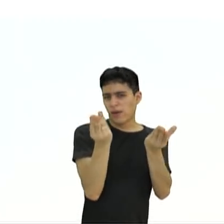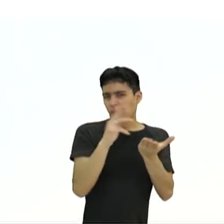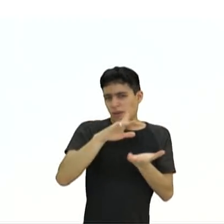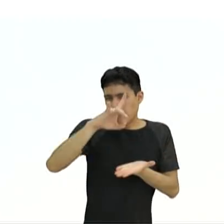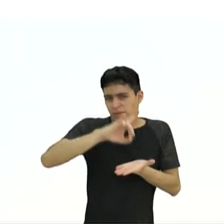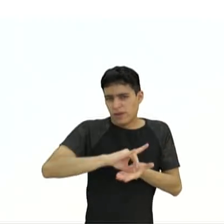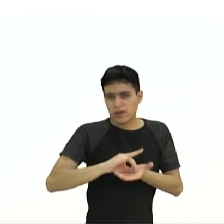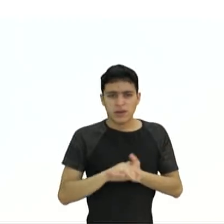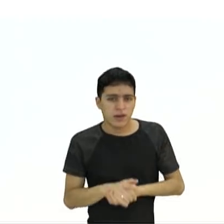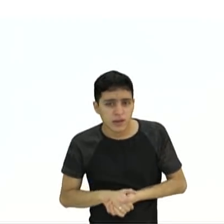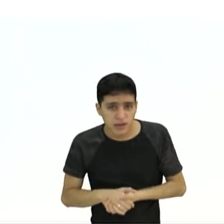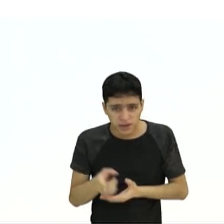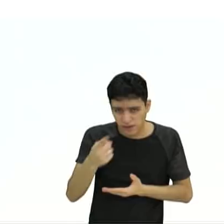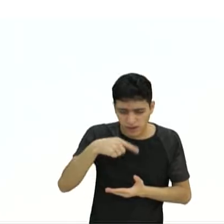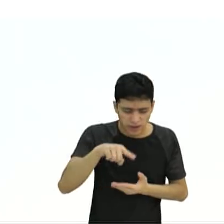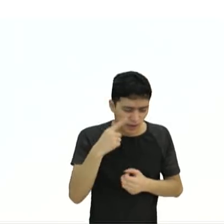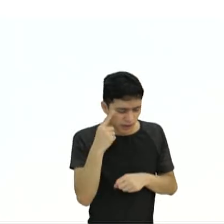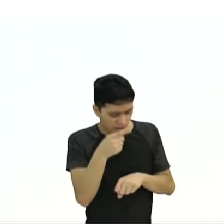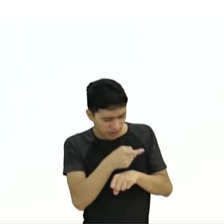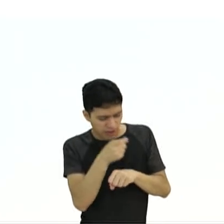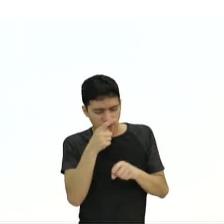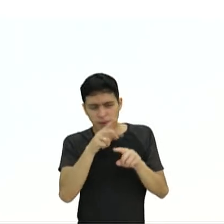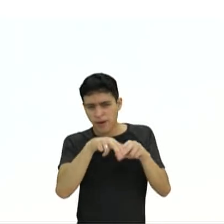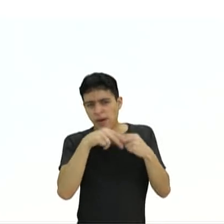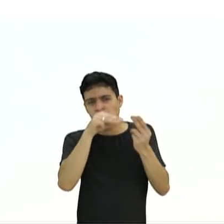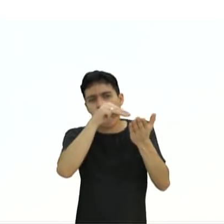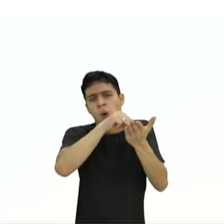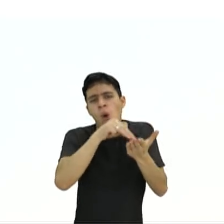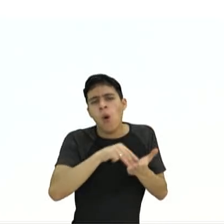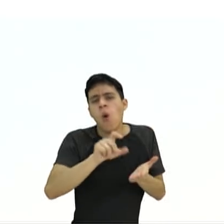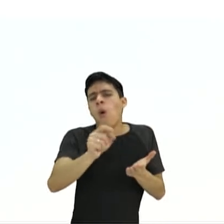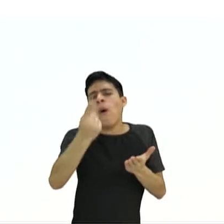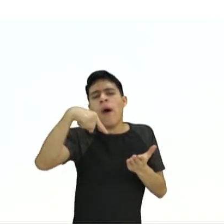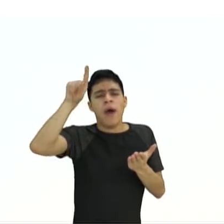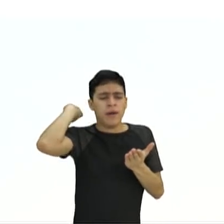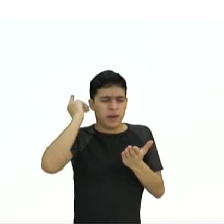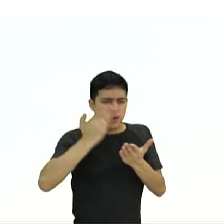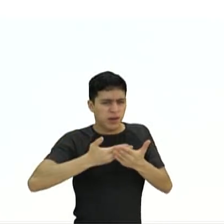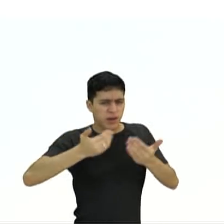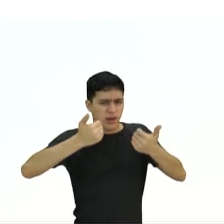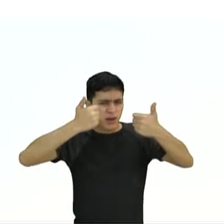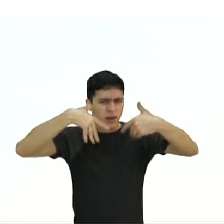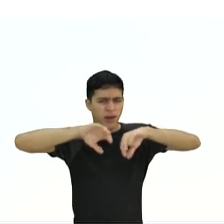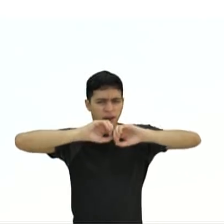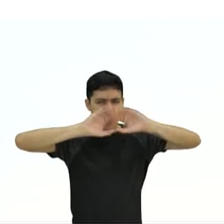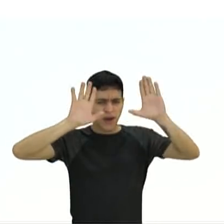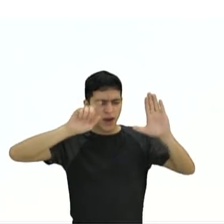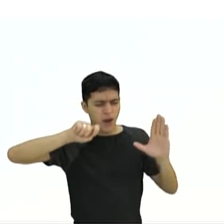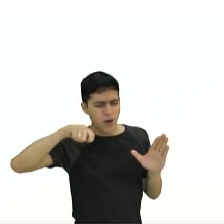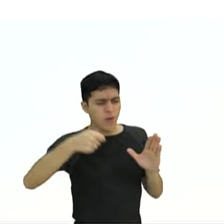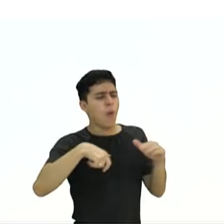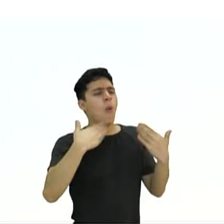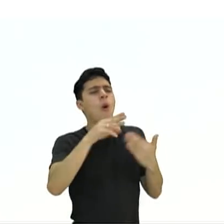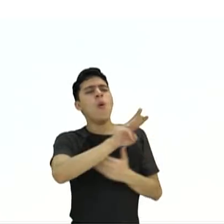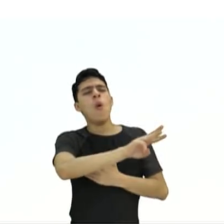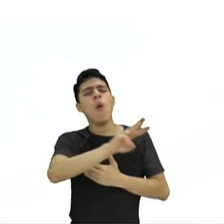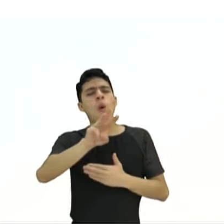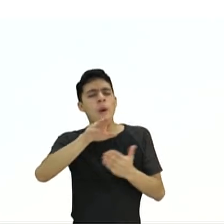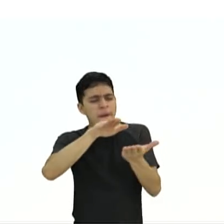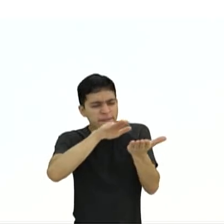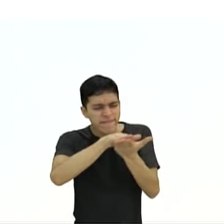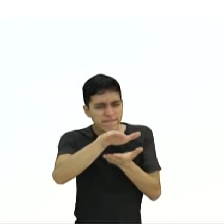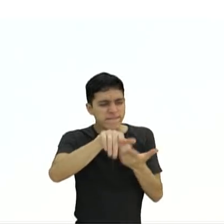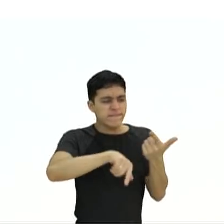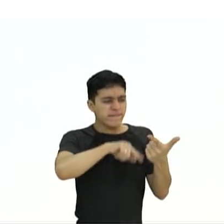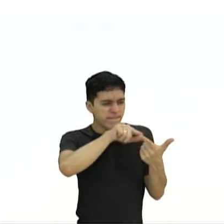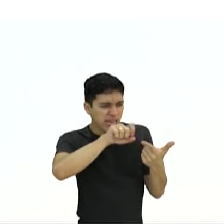verdadeiras. Você conseguiu identificar ela por alguns motivos. Na aula anterior nós vimos a questão do suporte, onde ela foi